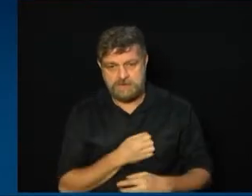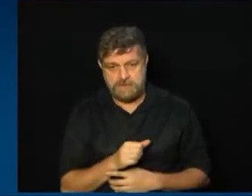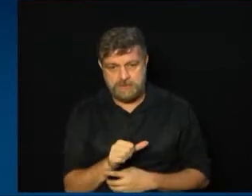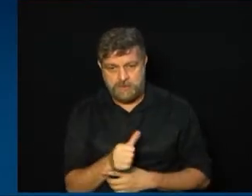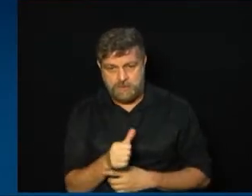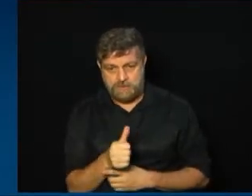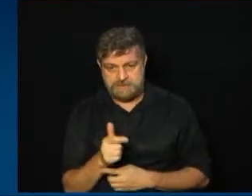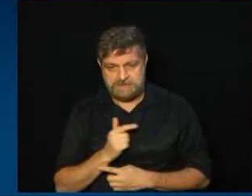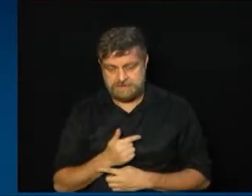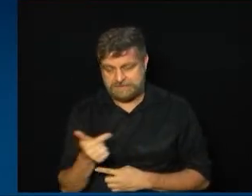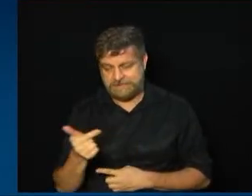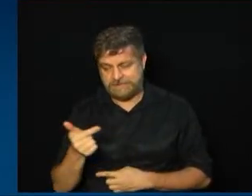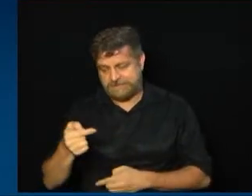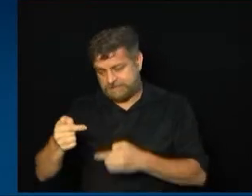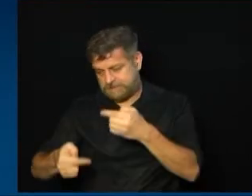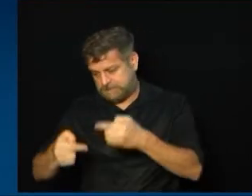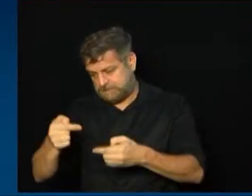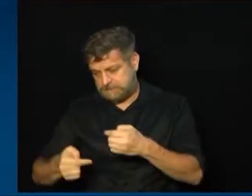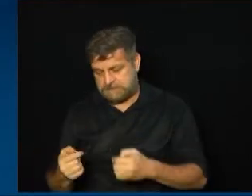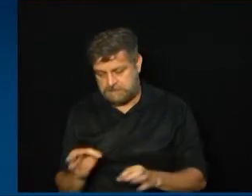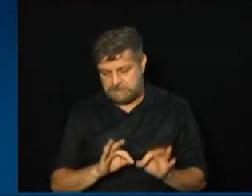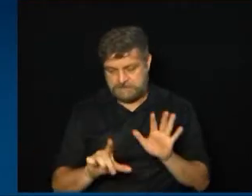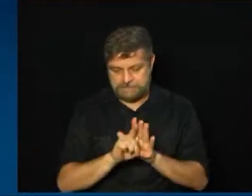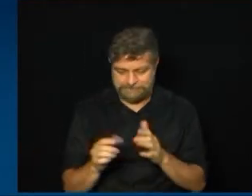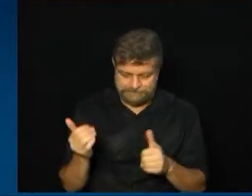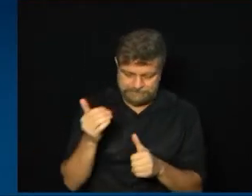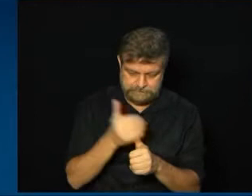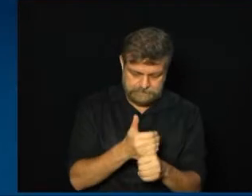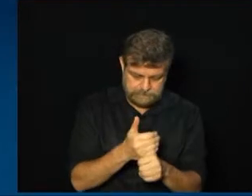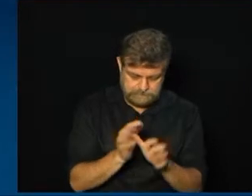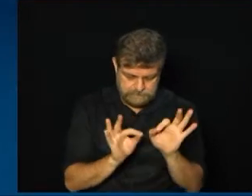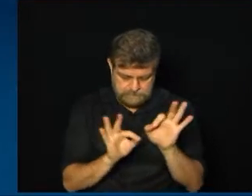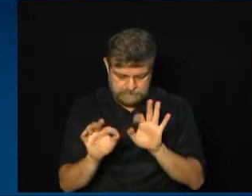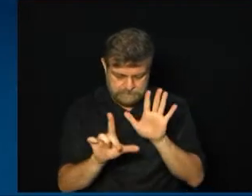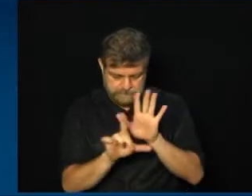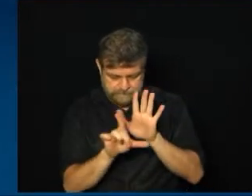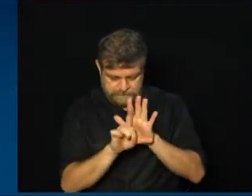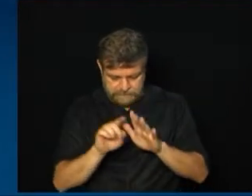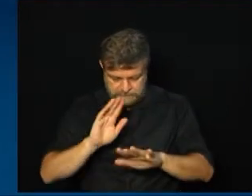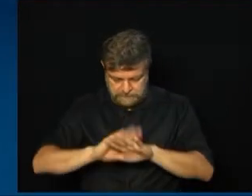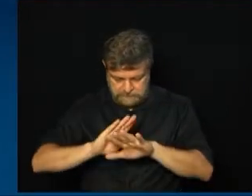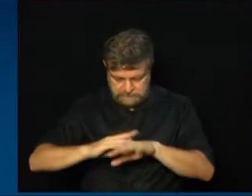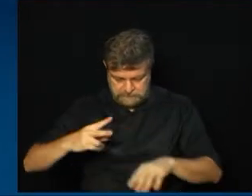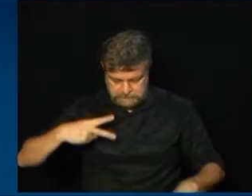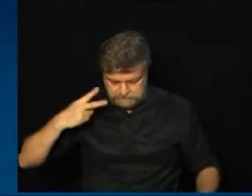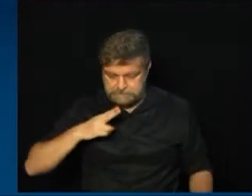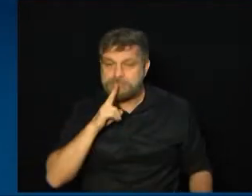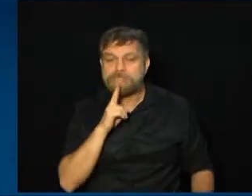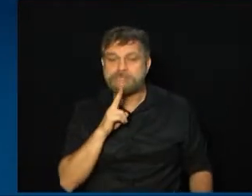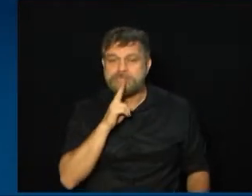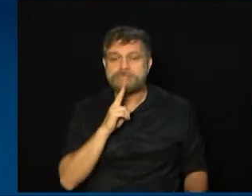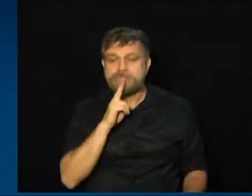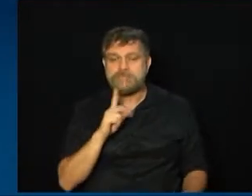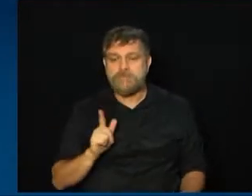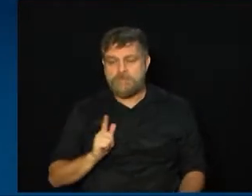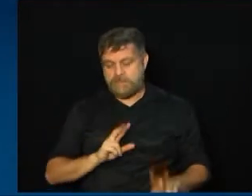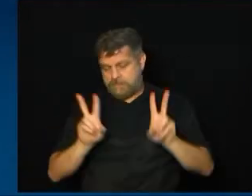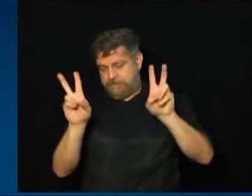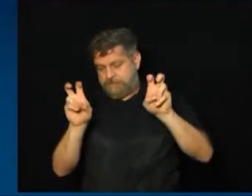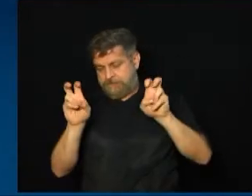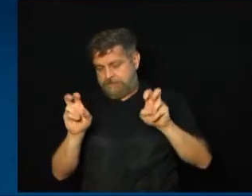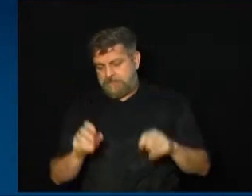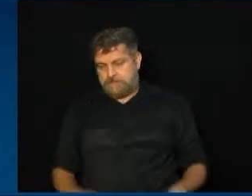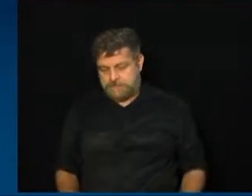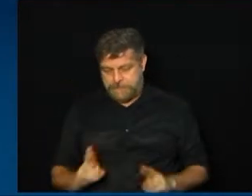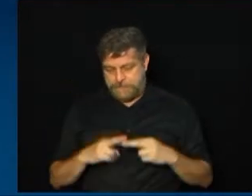pauta é a segunda discussão do substitutivo total ao projeto de lei de autoria do vereador Nelson Osseri, que trata das reuniões